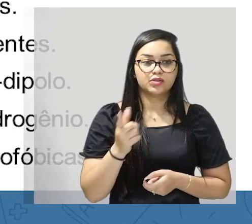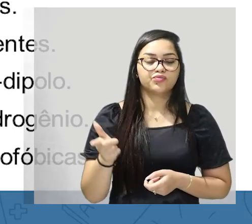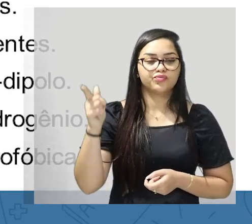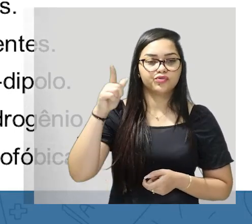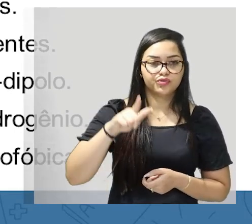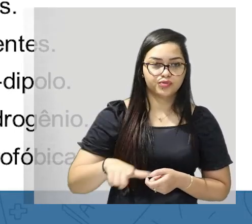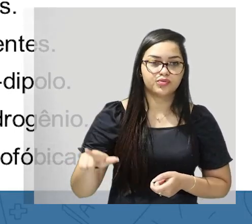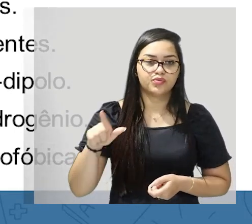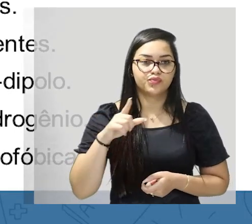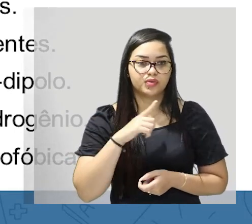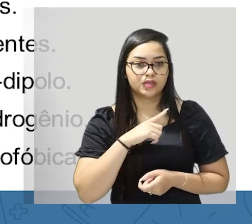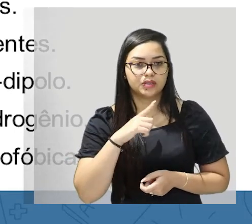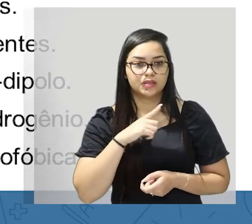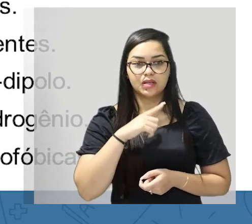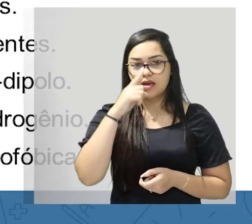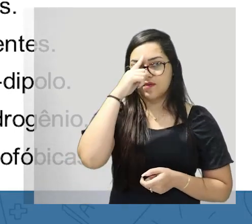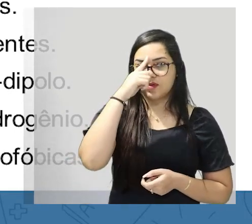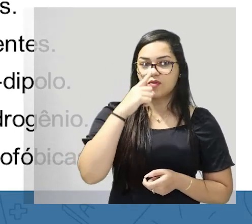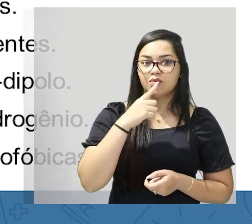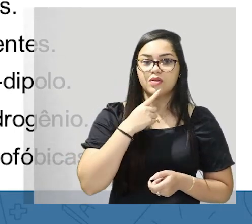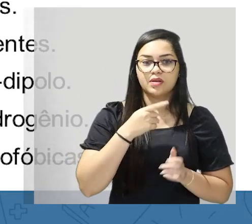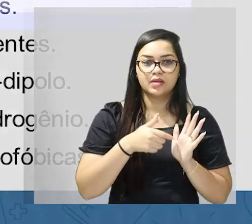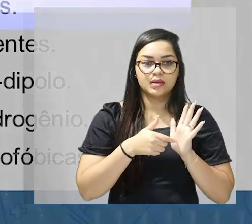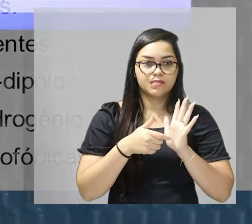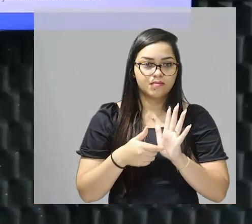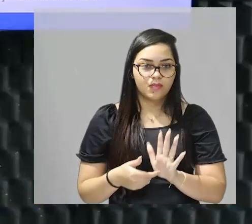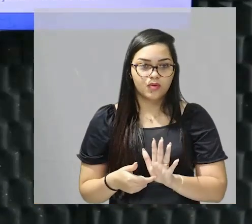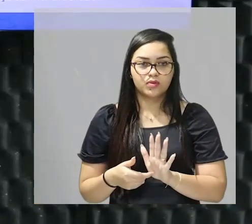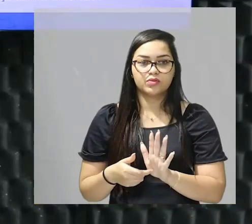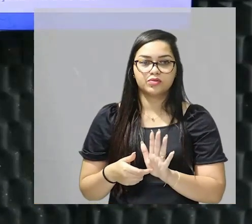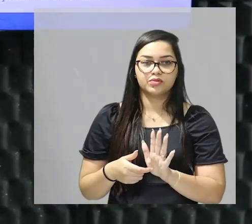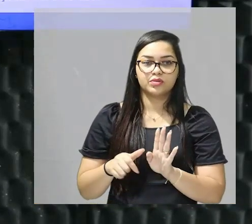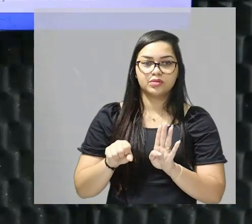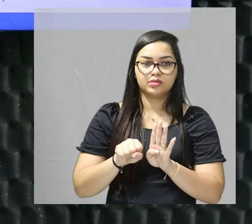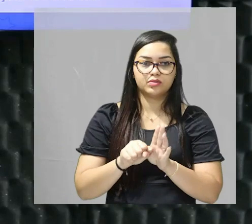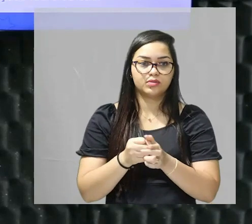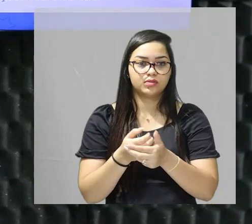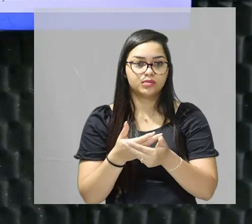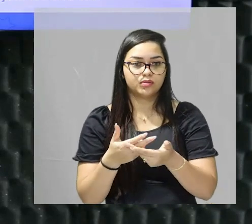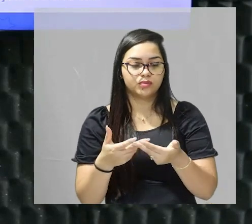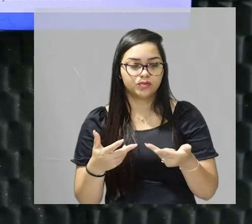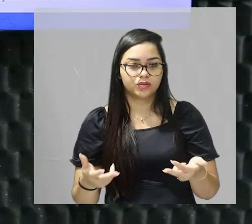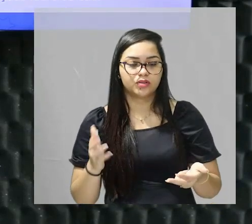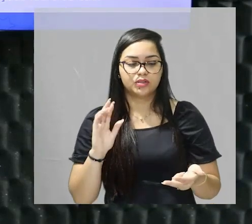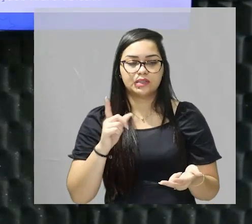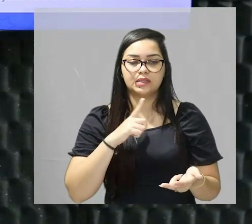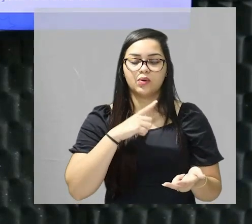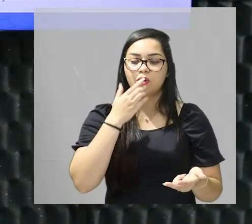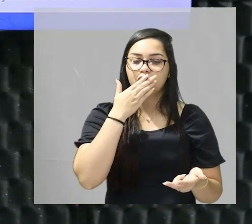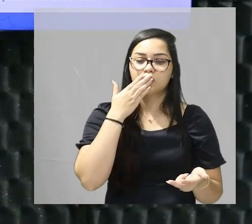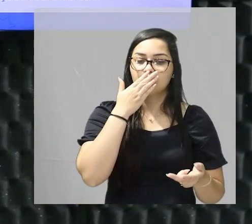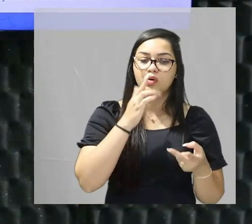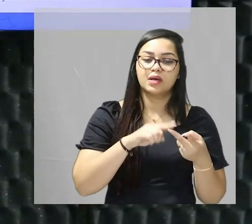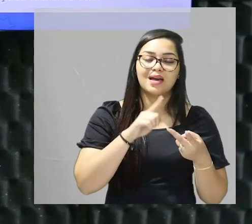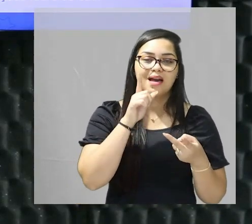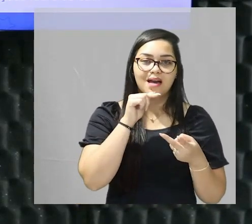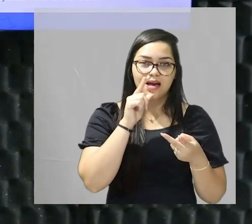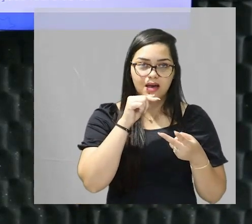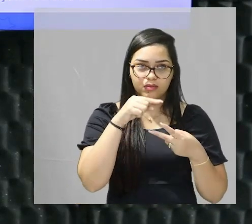a figura que mostra as substâncias. Então, eu tenho aqui o açúcar e a água, beleza?